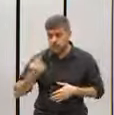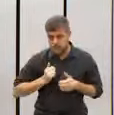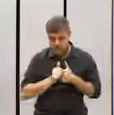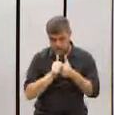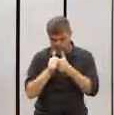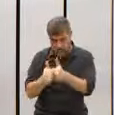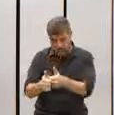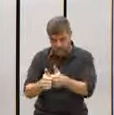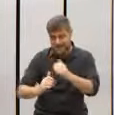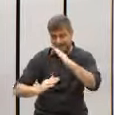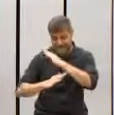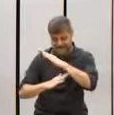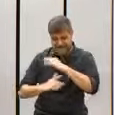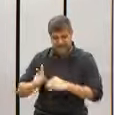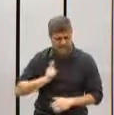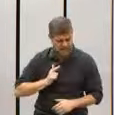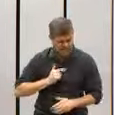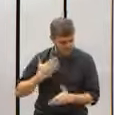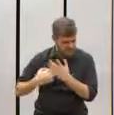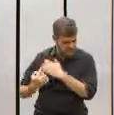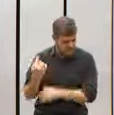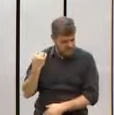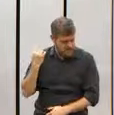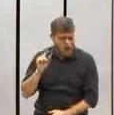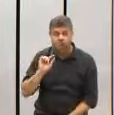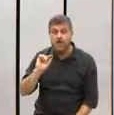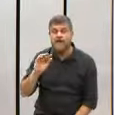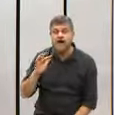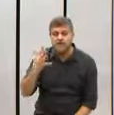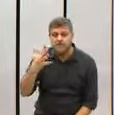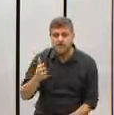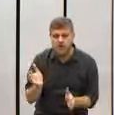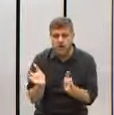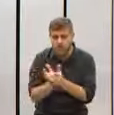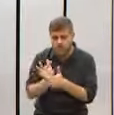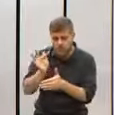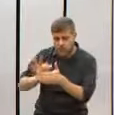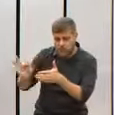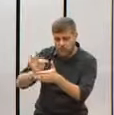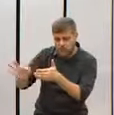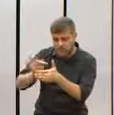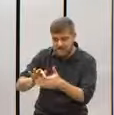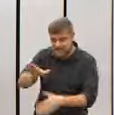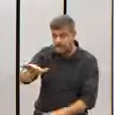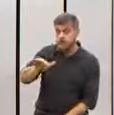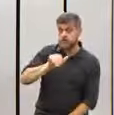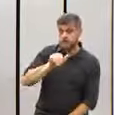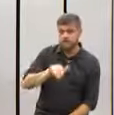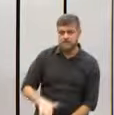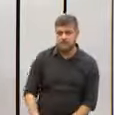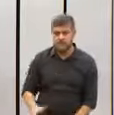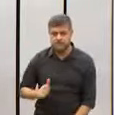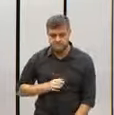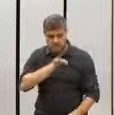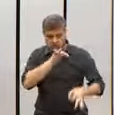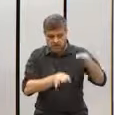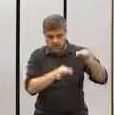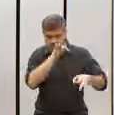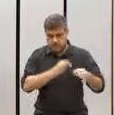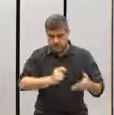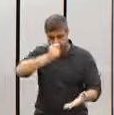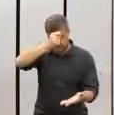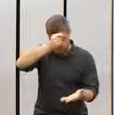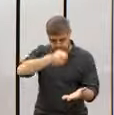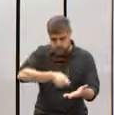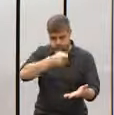aqui na Câmara uma época que realmente o Conselho Tutelar era acionado, a Justiça dava